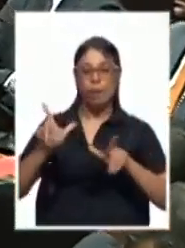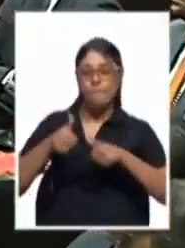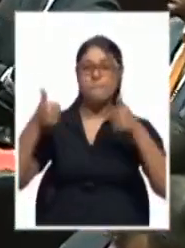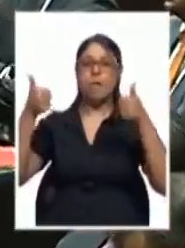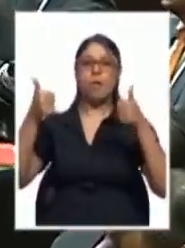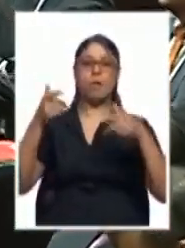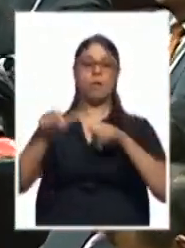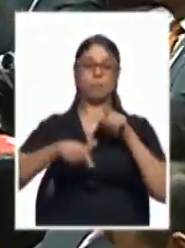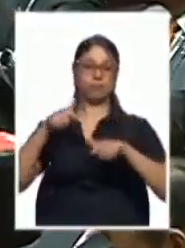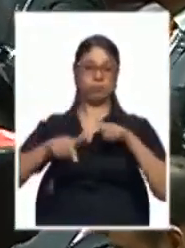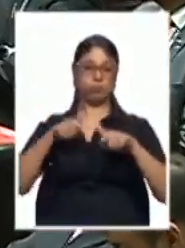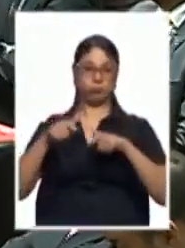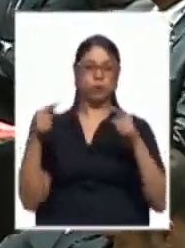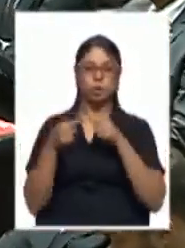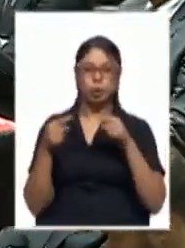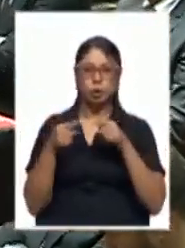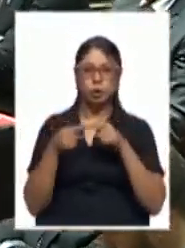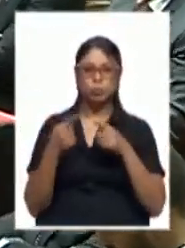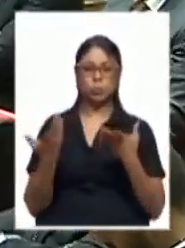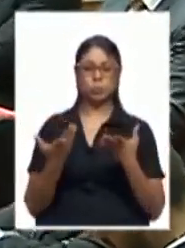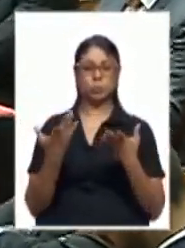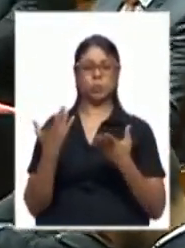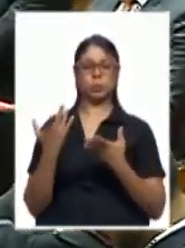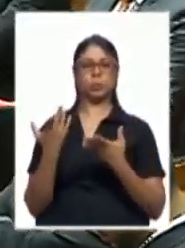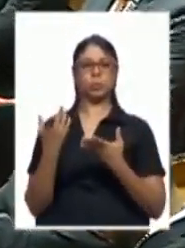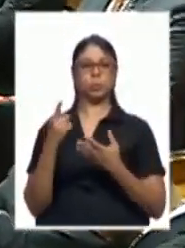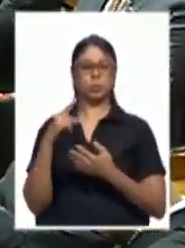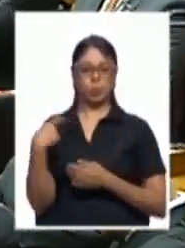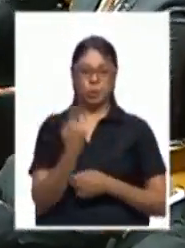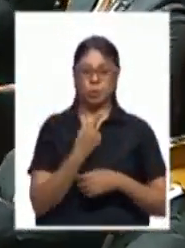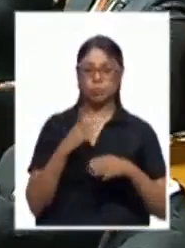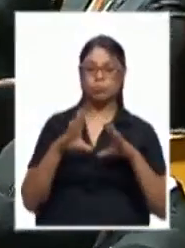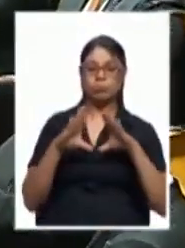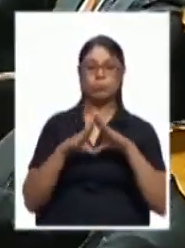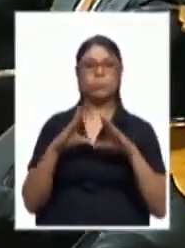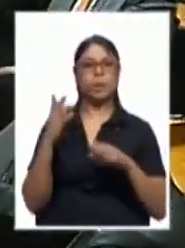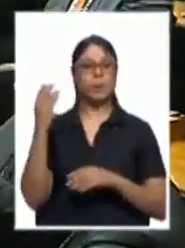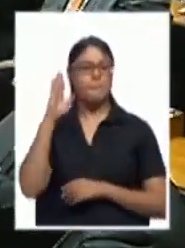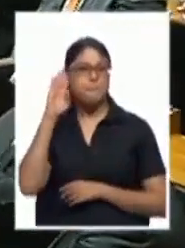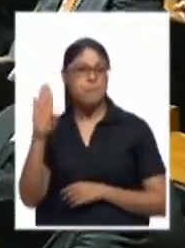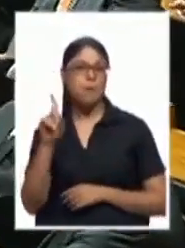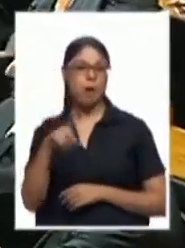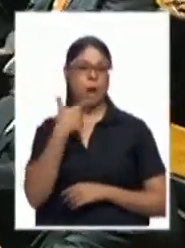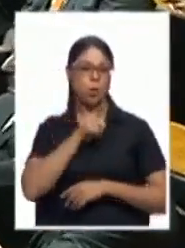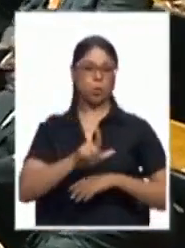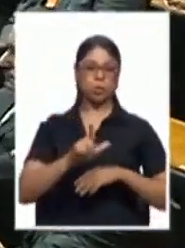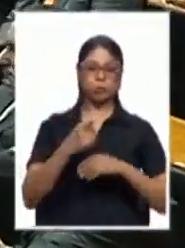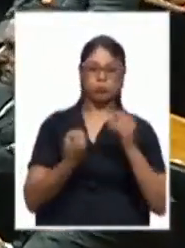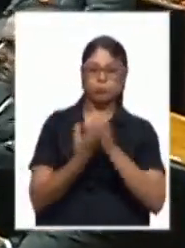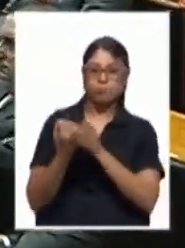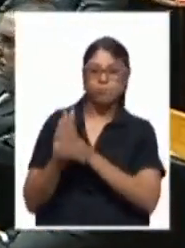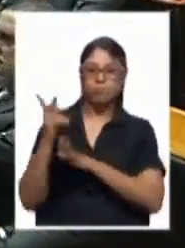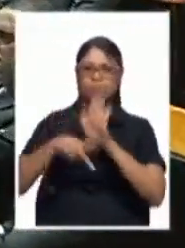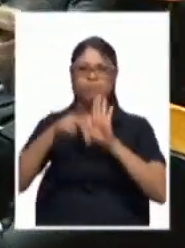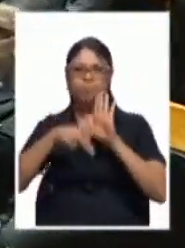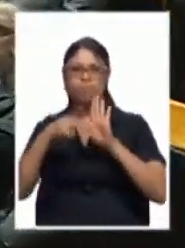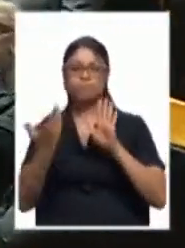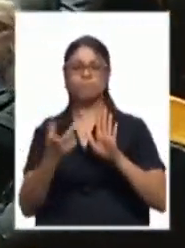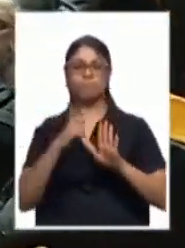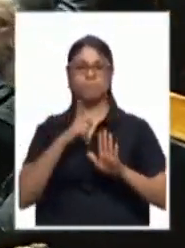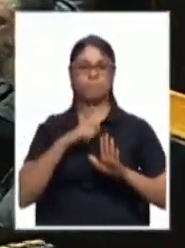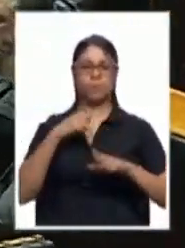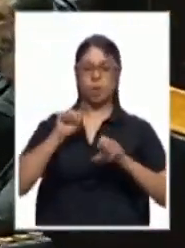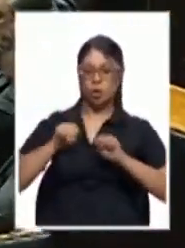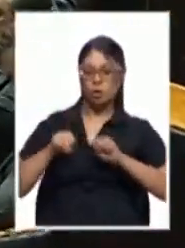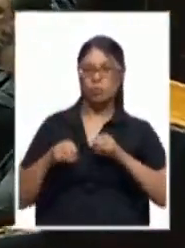essência de uma instituição reside na sua capacidade orgânica de construir projetos e mobilizar esforços